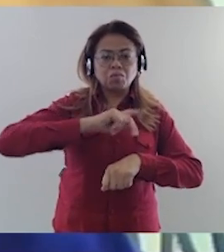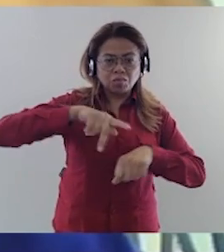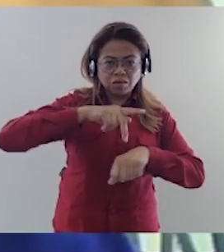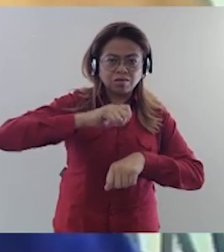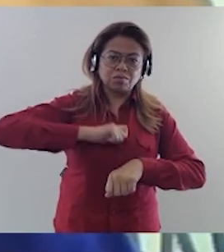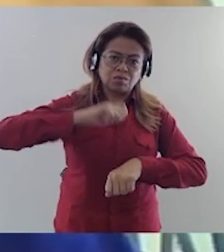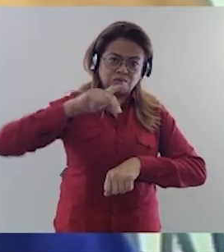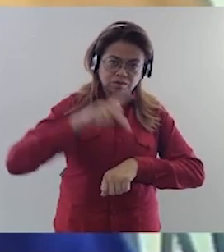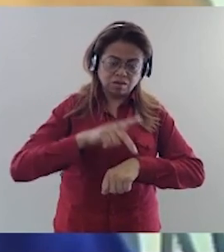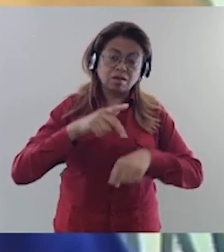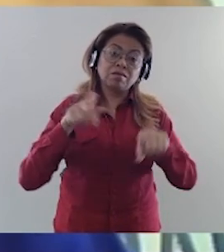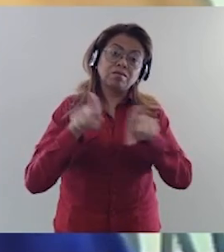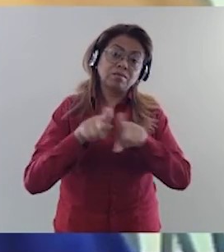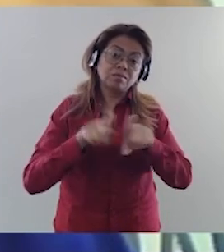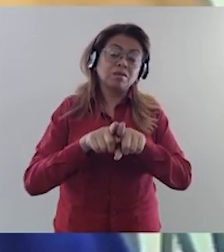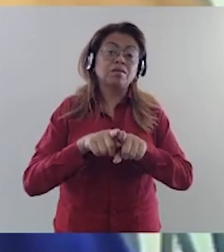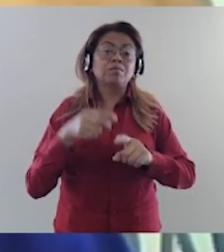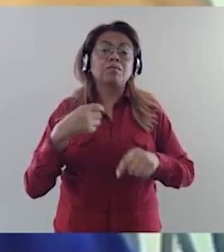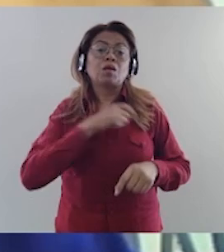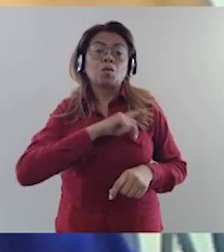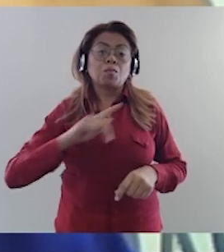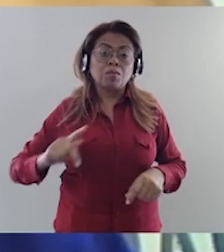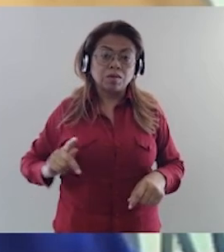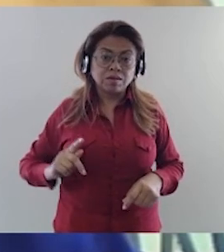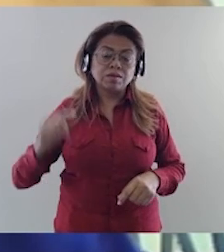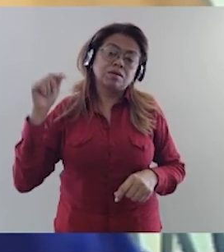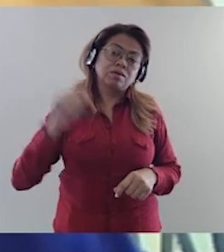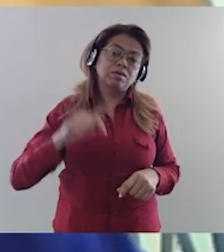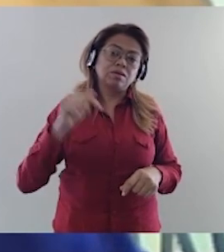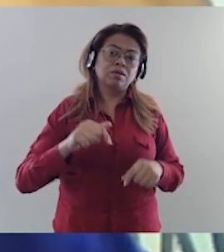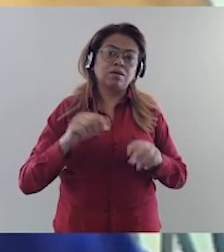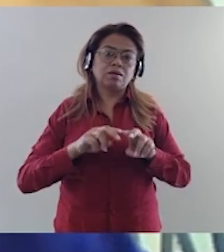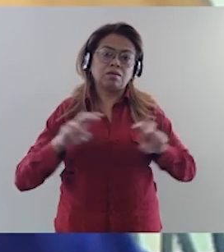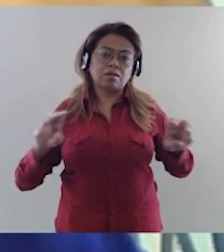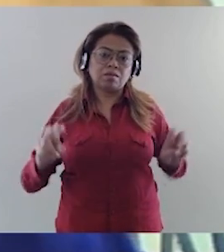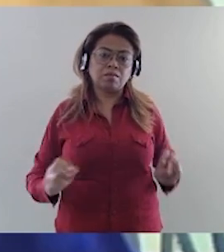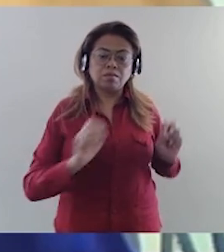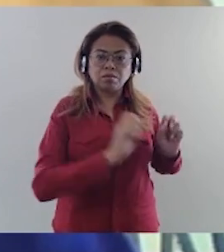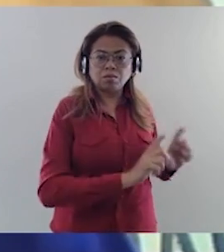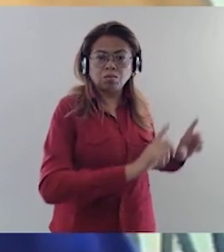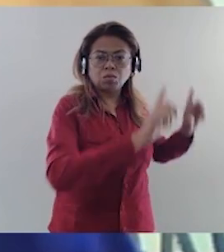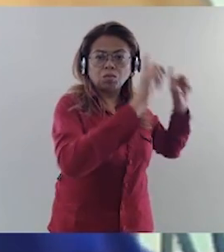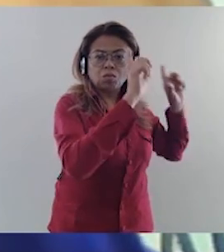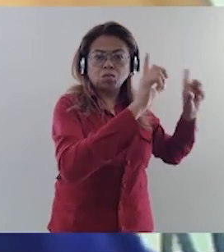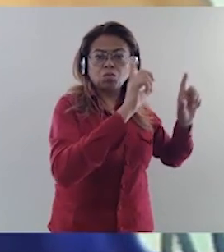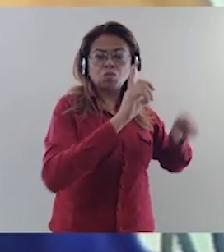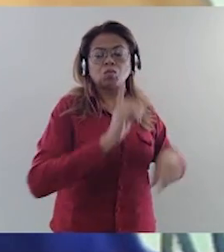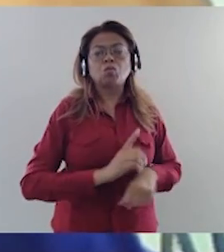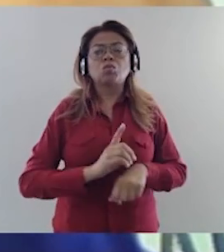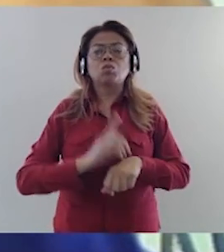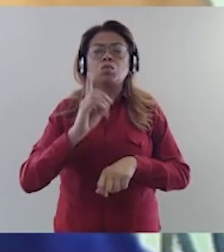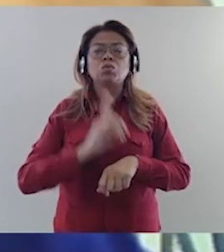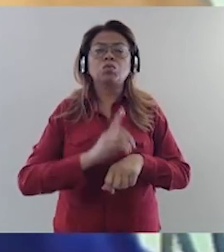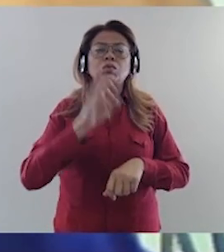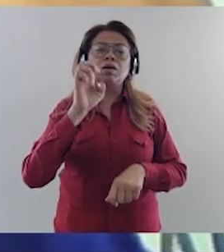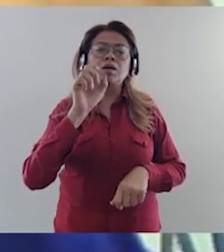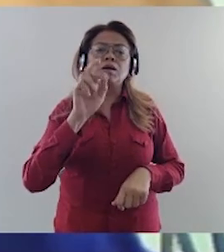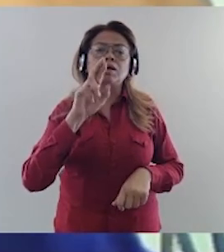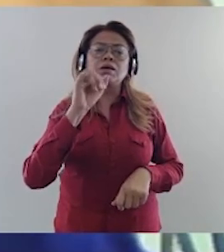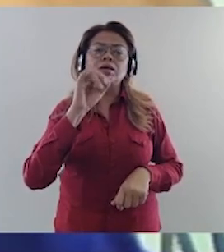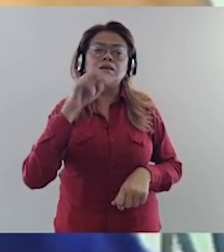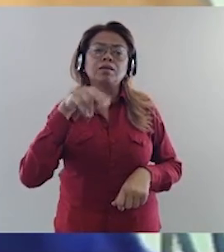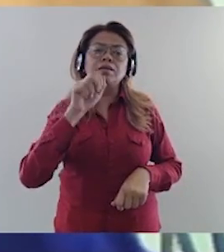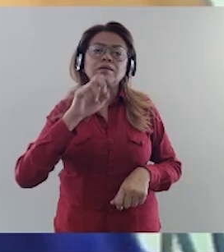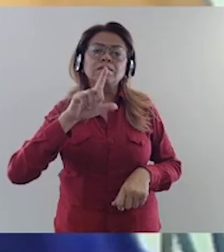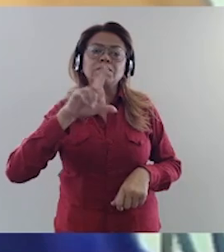e presidente desta mesa de conferência magna, Dr. Erinaldo Dantas. Esperamos tê-los em uma